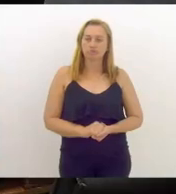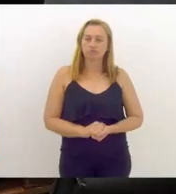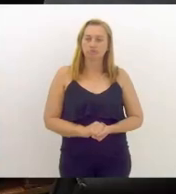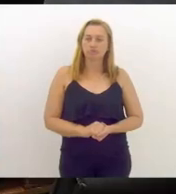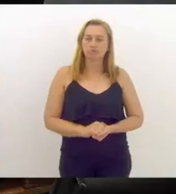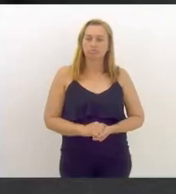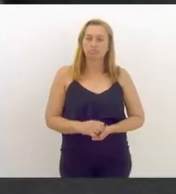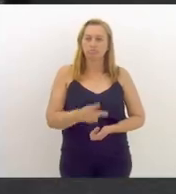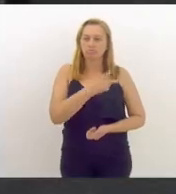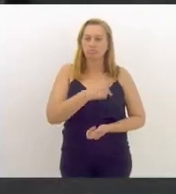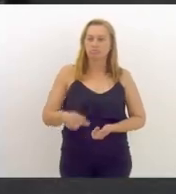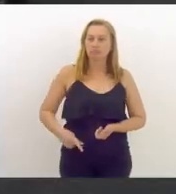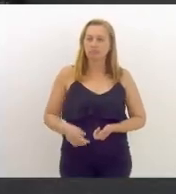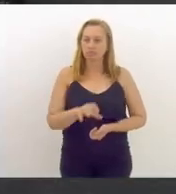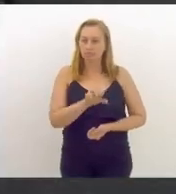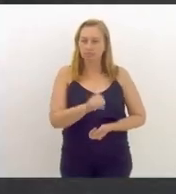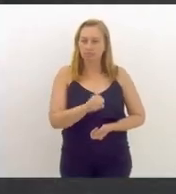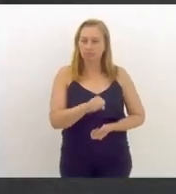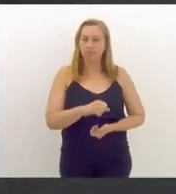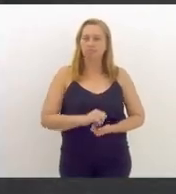presidente Presidente